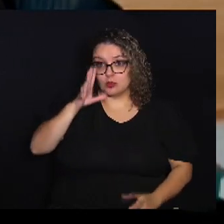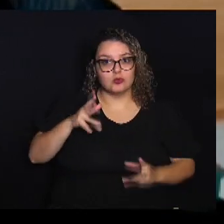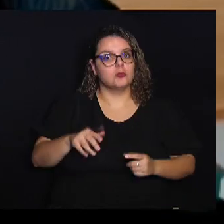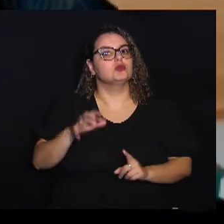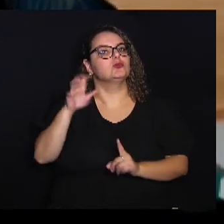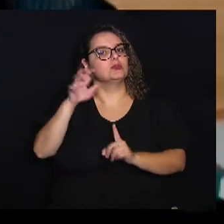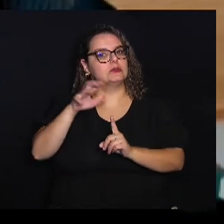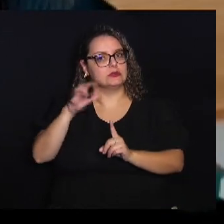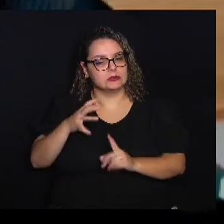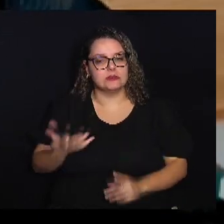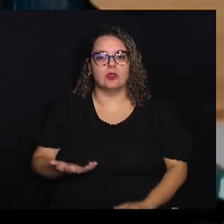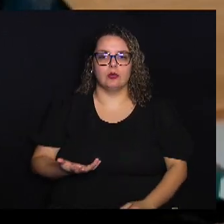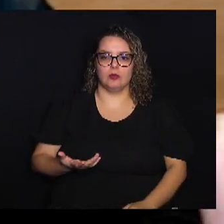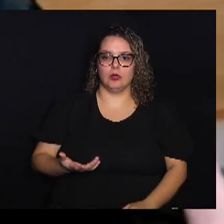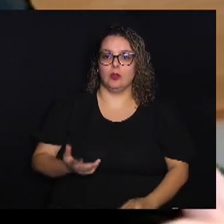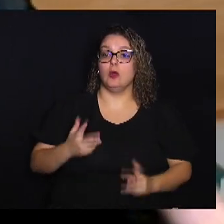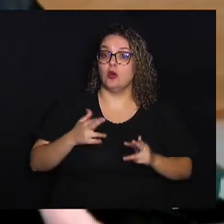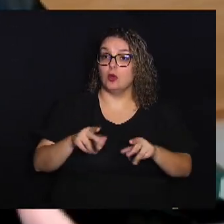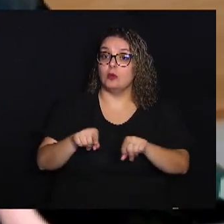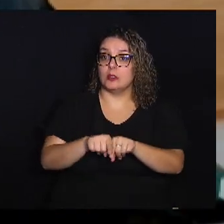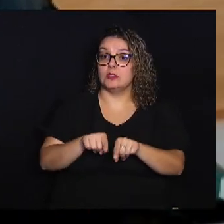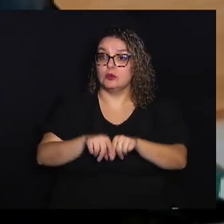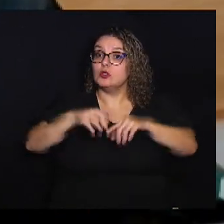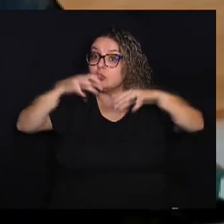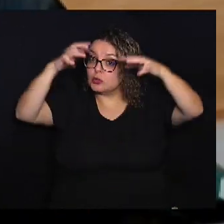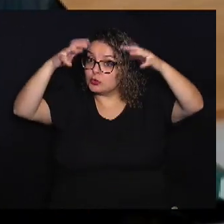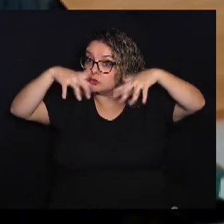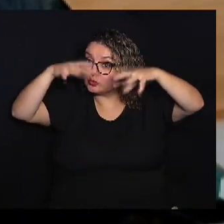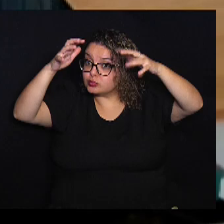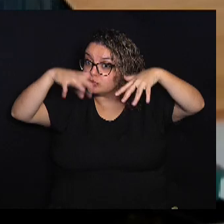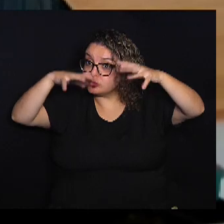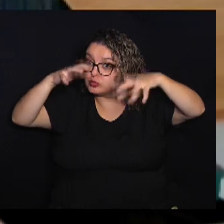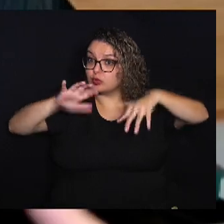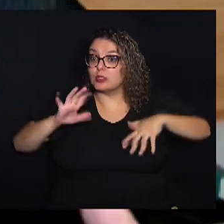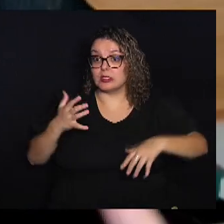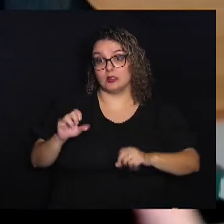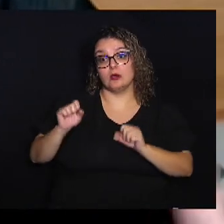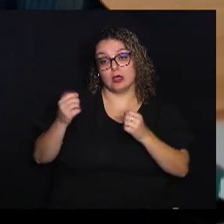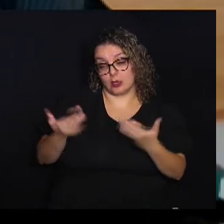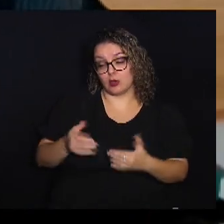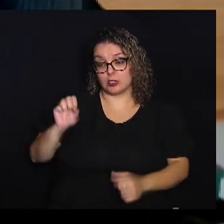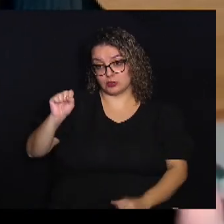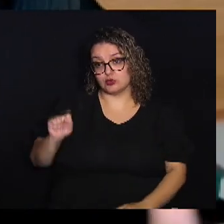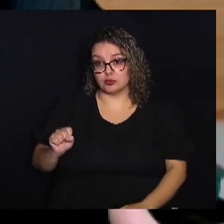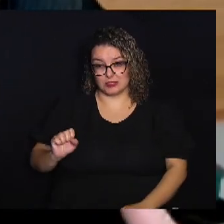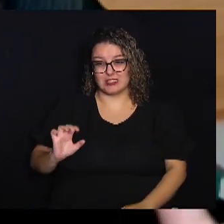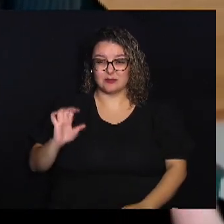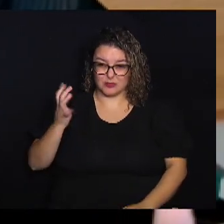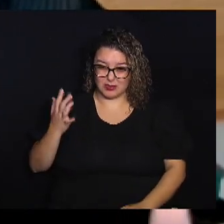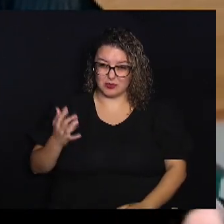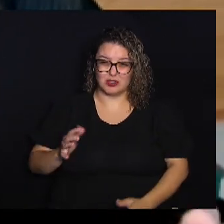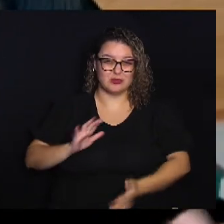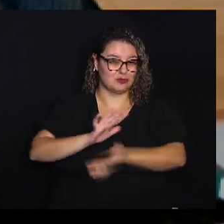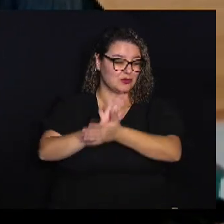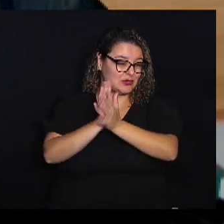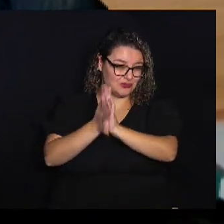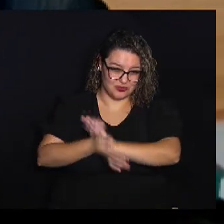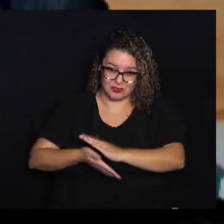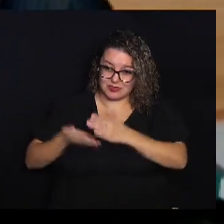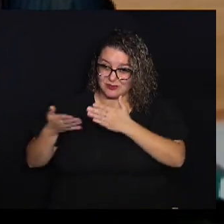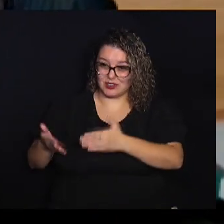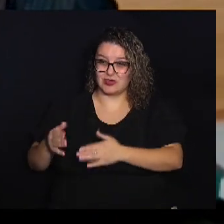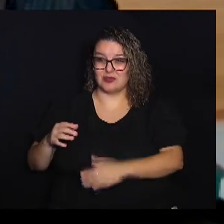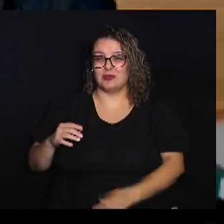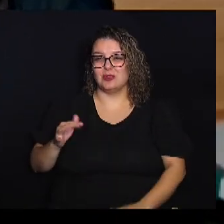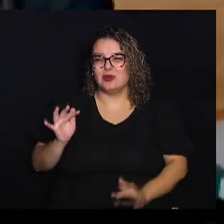as consequências, como também as chuvas que aconteceram agora no Sul e geraram aquela situação de uma grande calamidade que estava